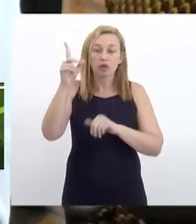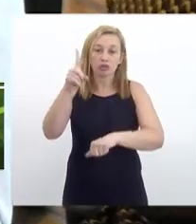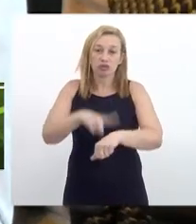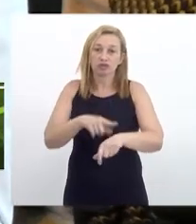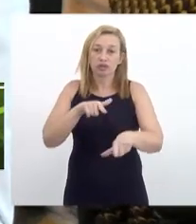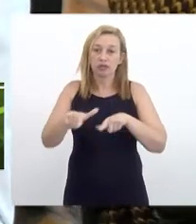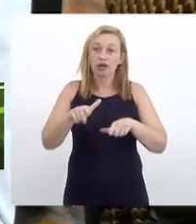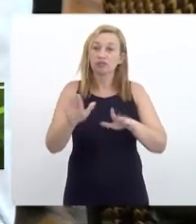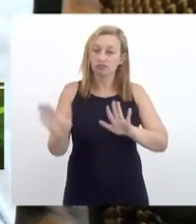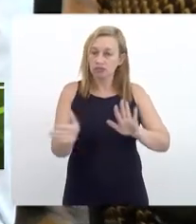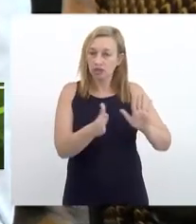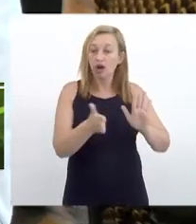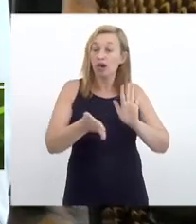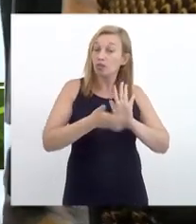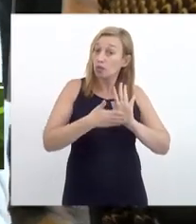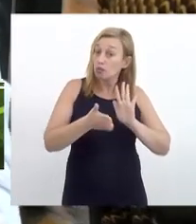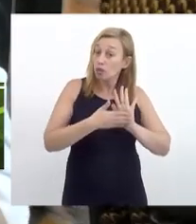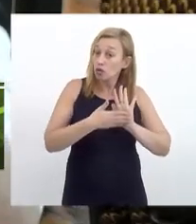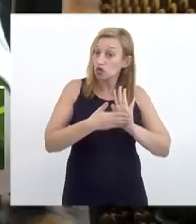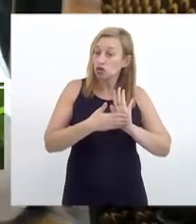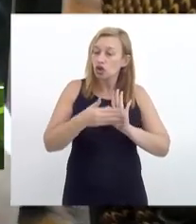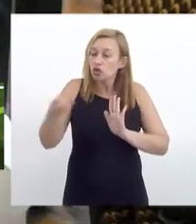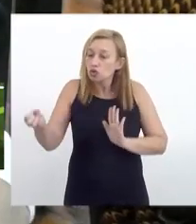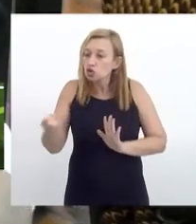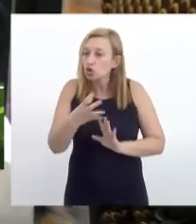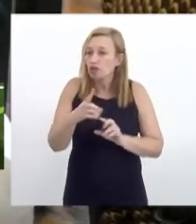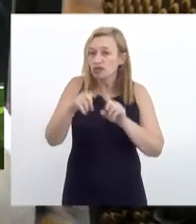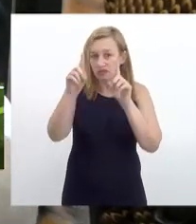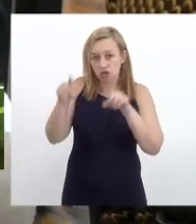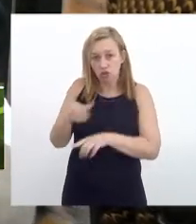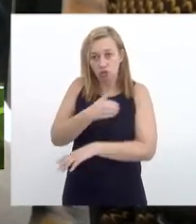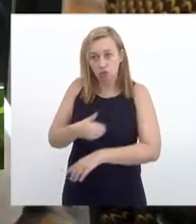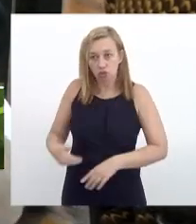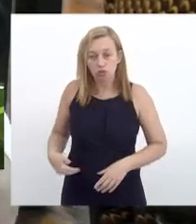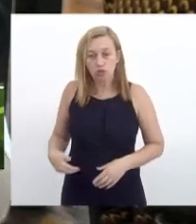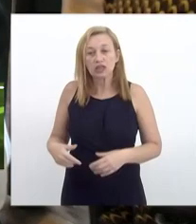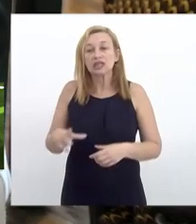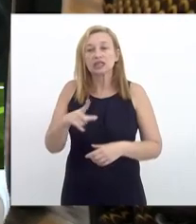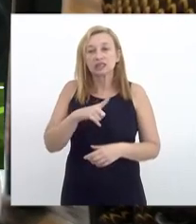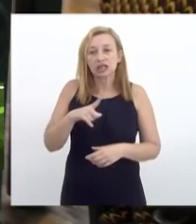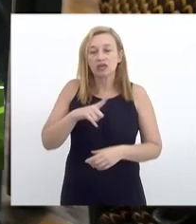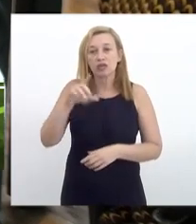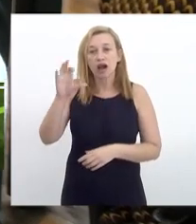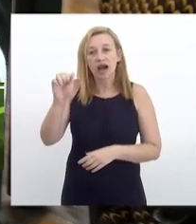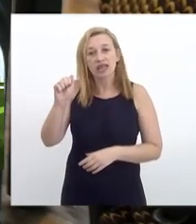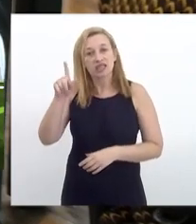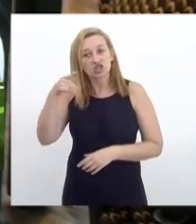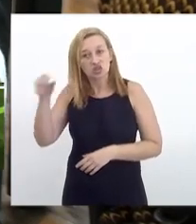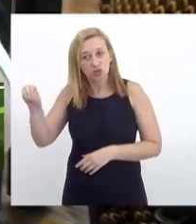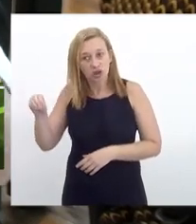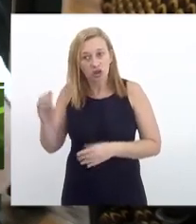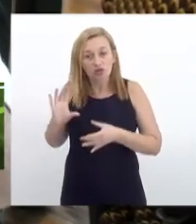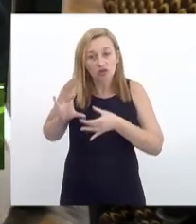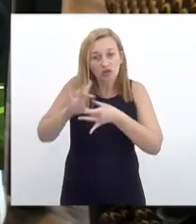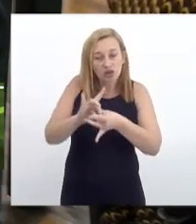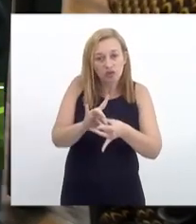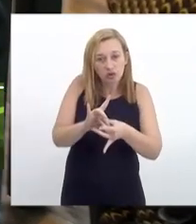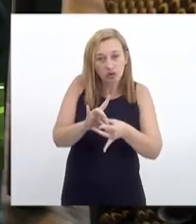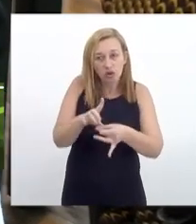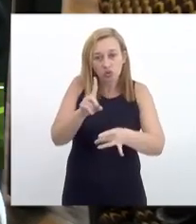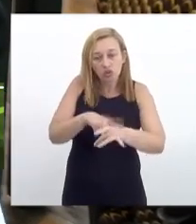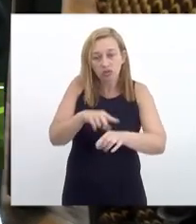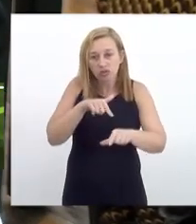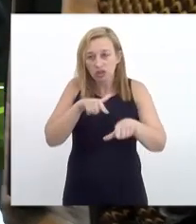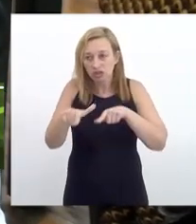proposta É que para Os novos servidores Haja um adicional Vinculado Não só a tempo de